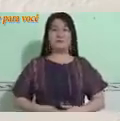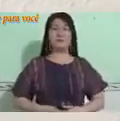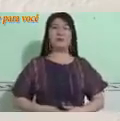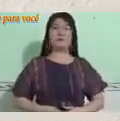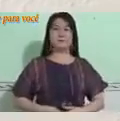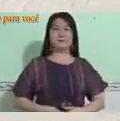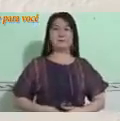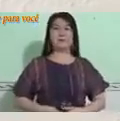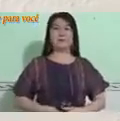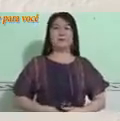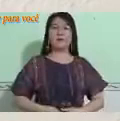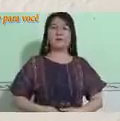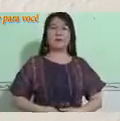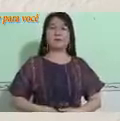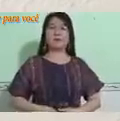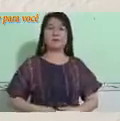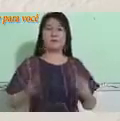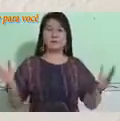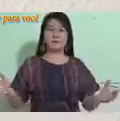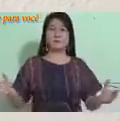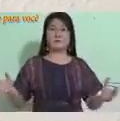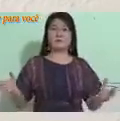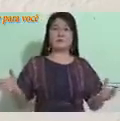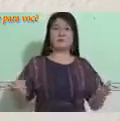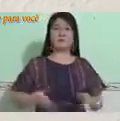sequelas, como paralisia.